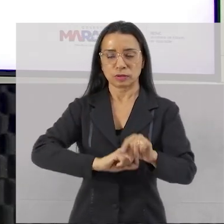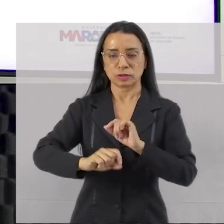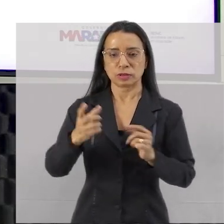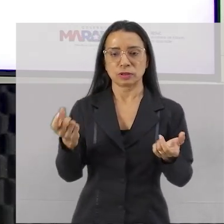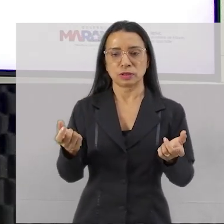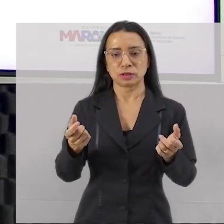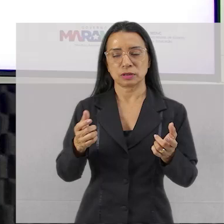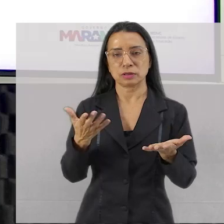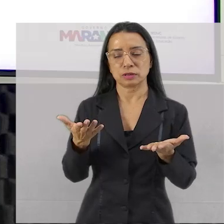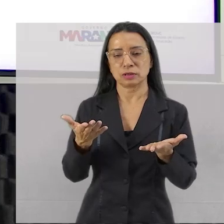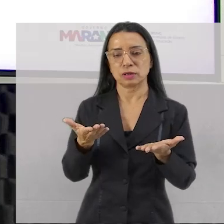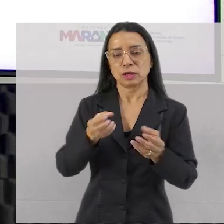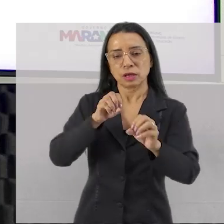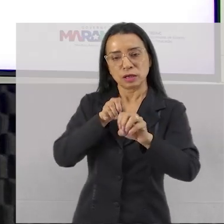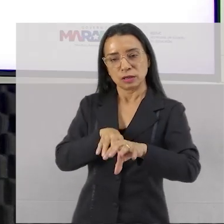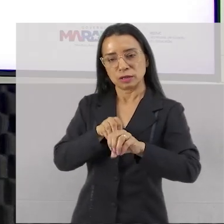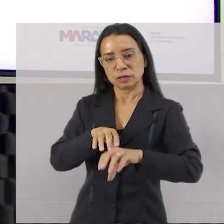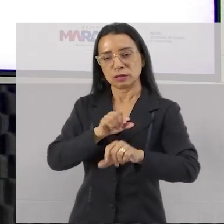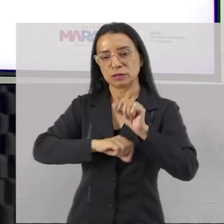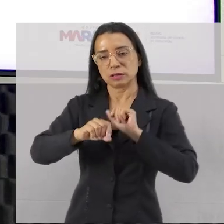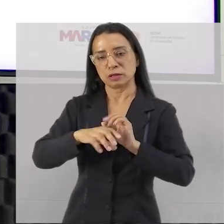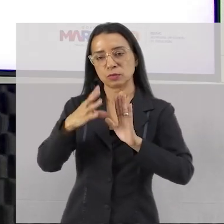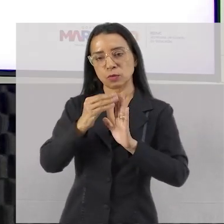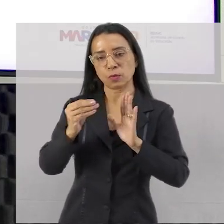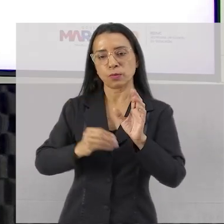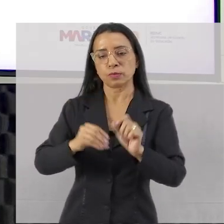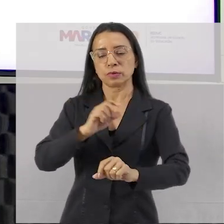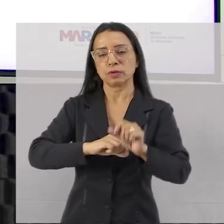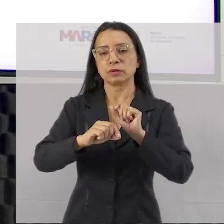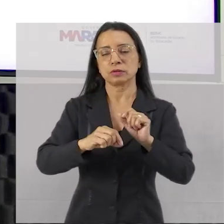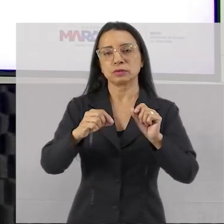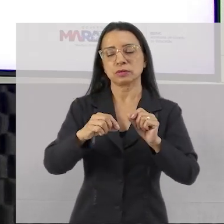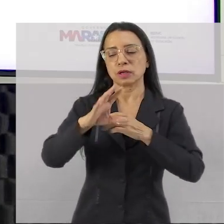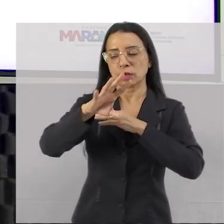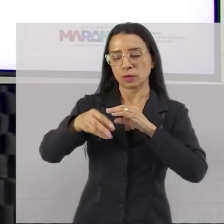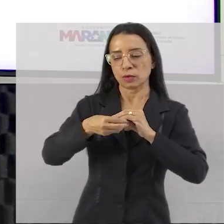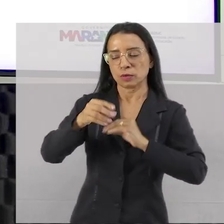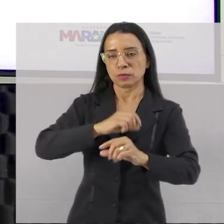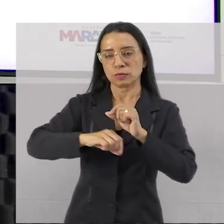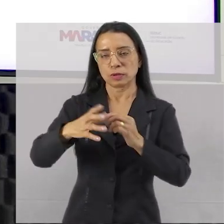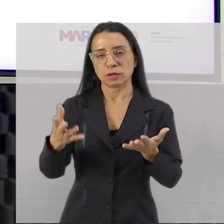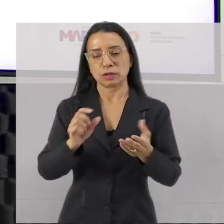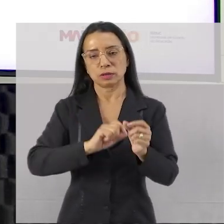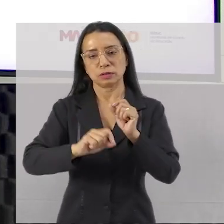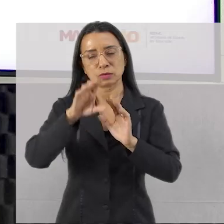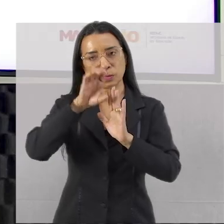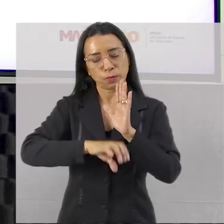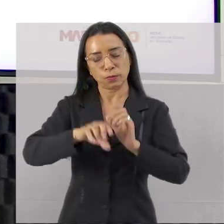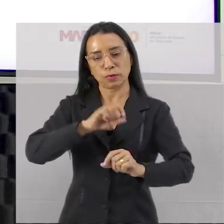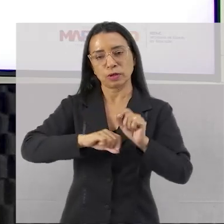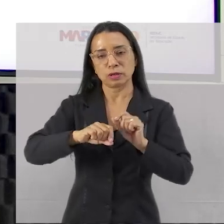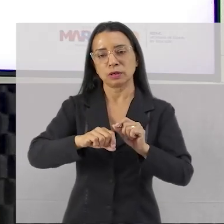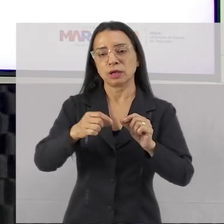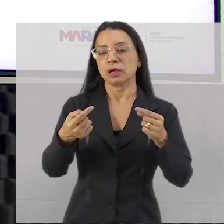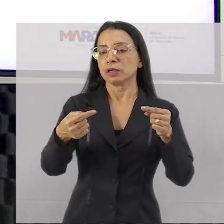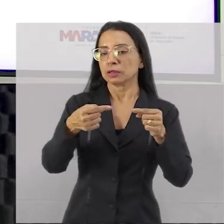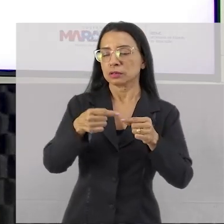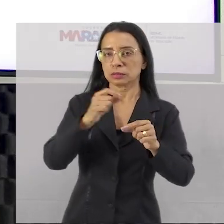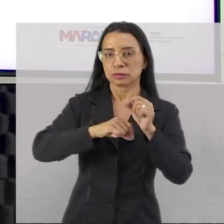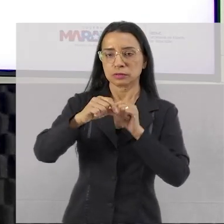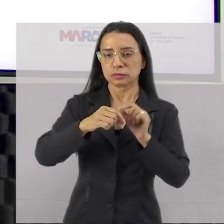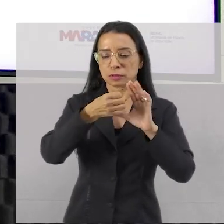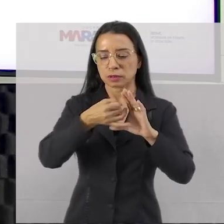diferenciada, trabalhando os melhores componentes curriculares para vocês de acordo com a característica de cada banca,